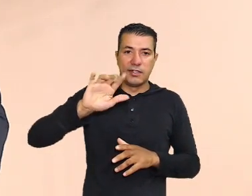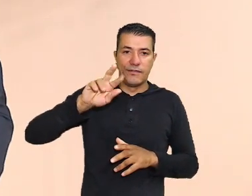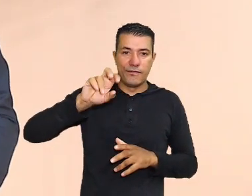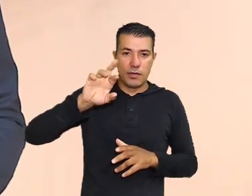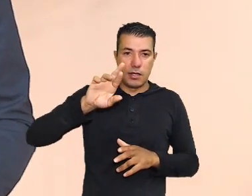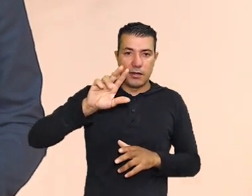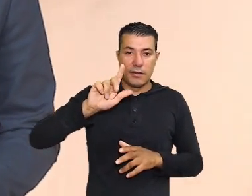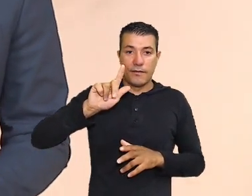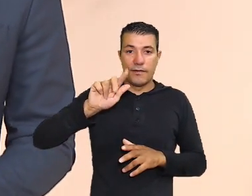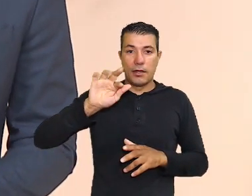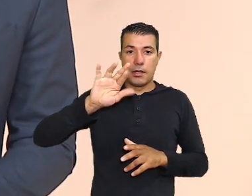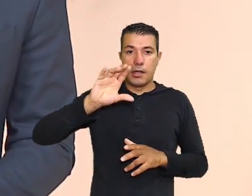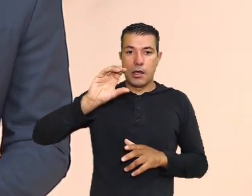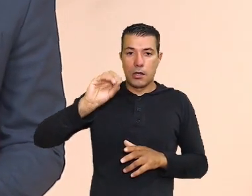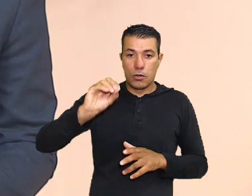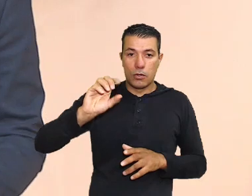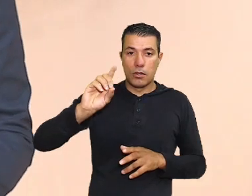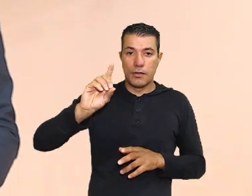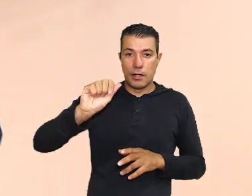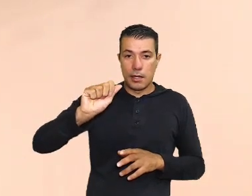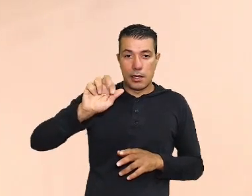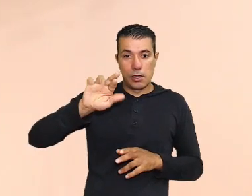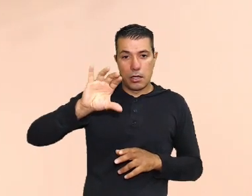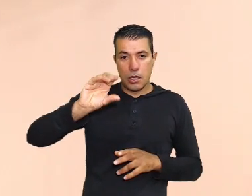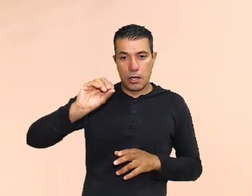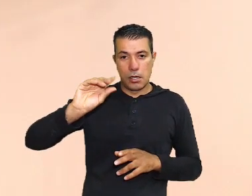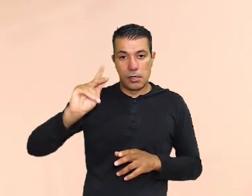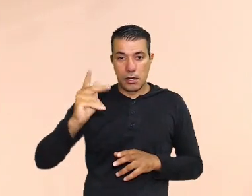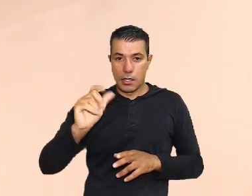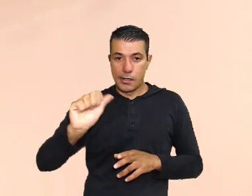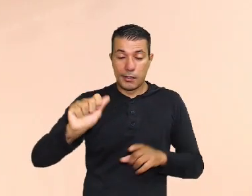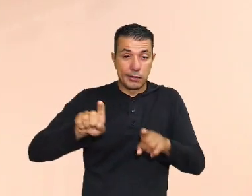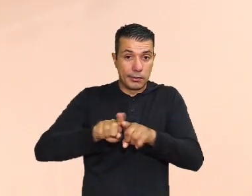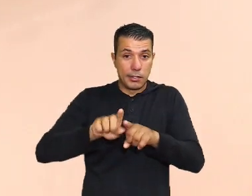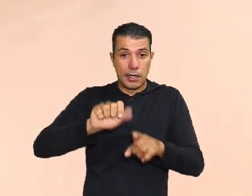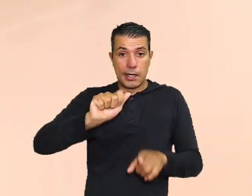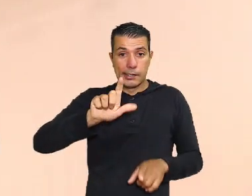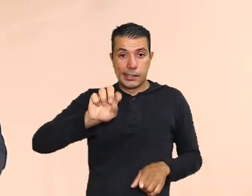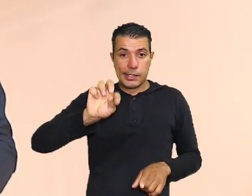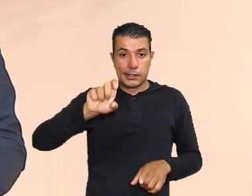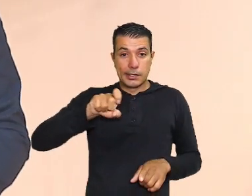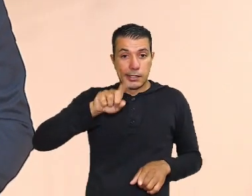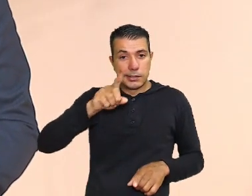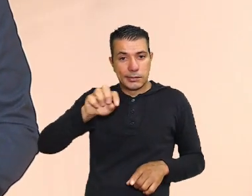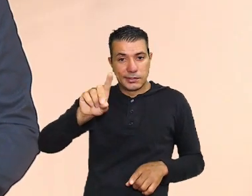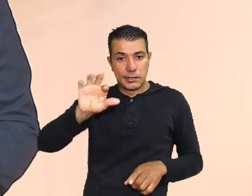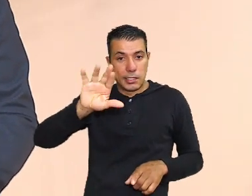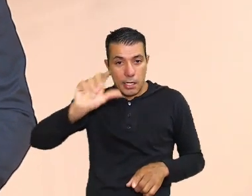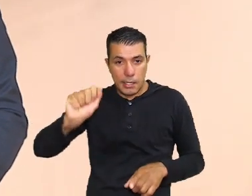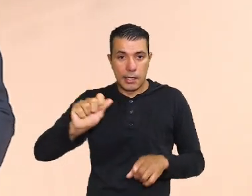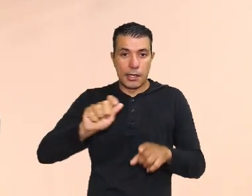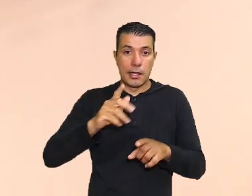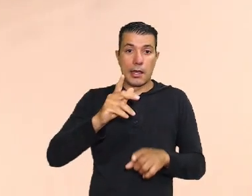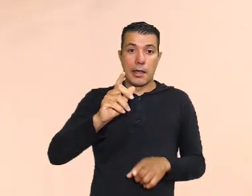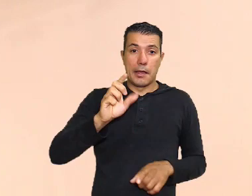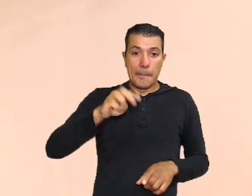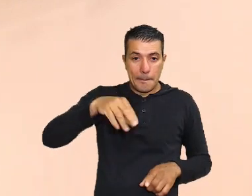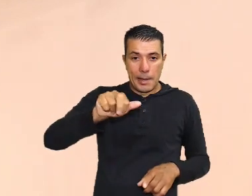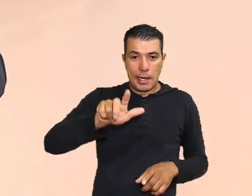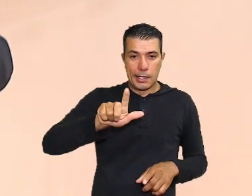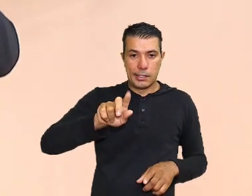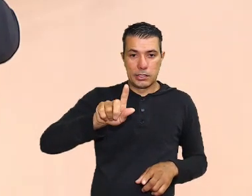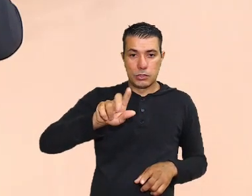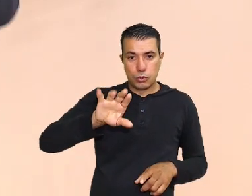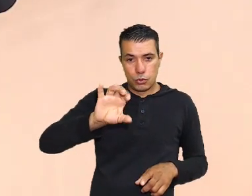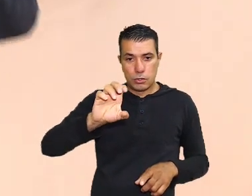Rocha, mandando seu abraço. Arnaldo Pereira, Alexandra Pires, Marluce Costa,